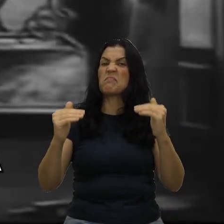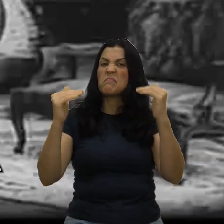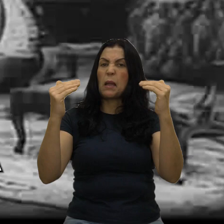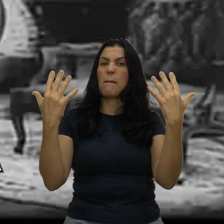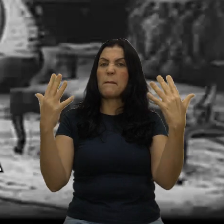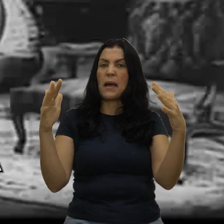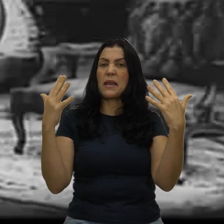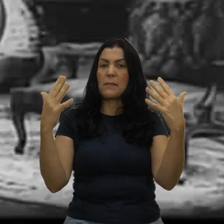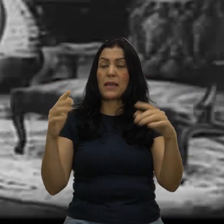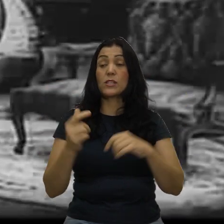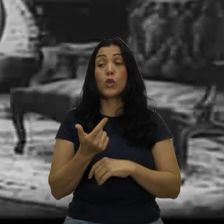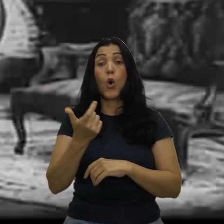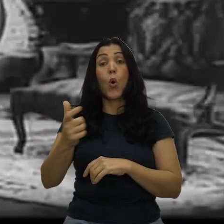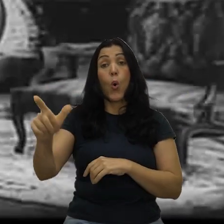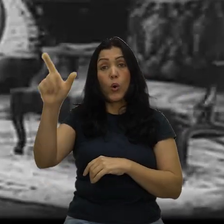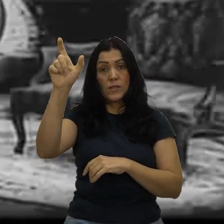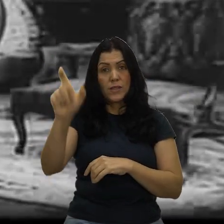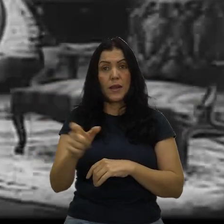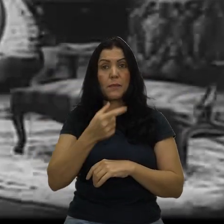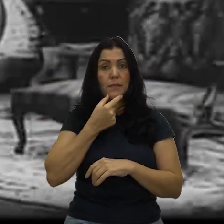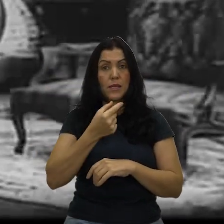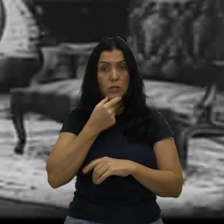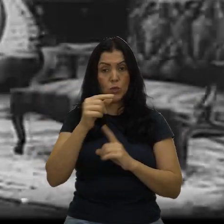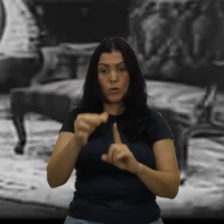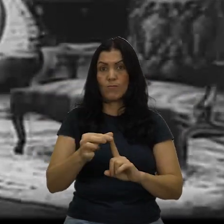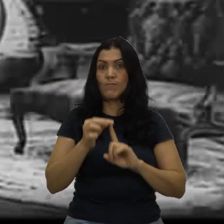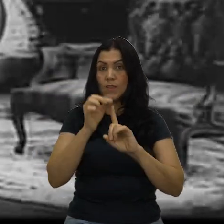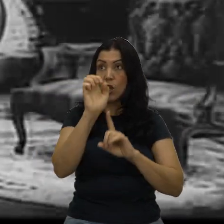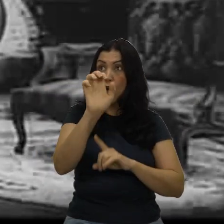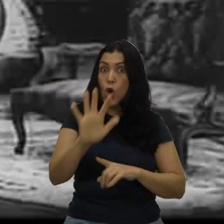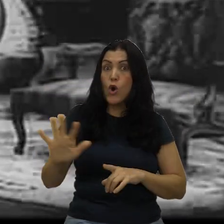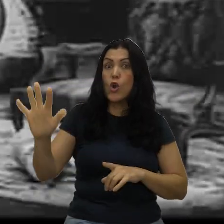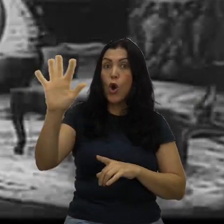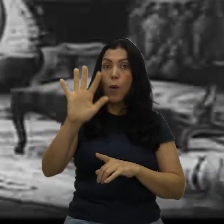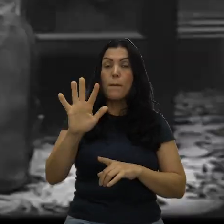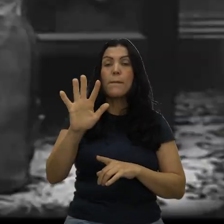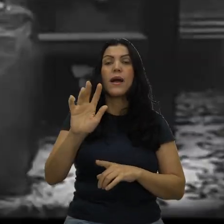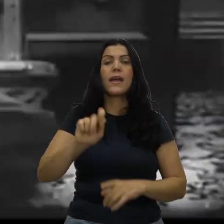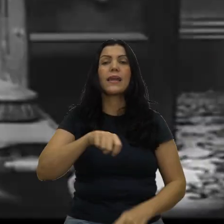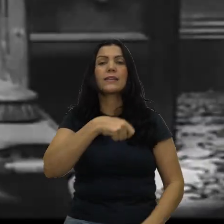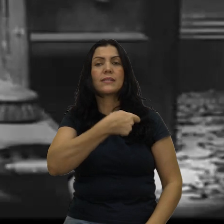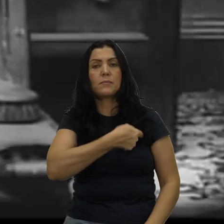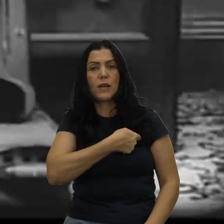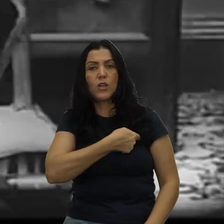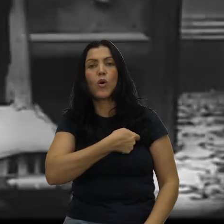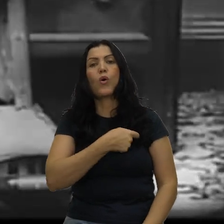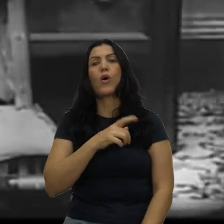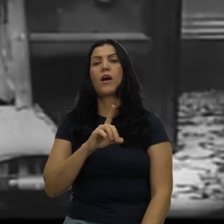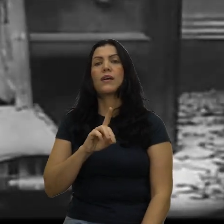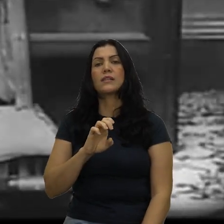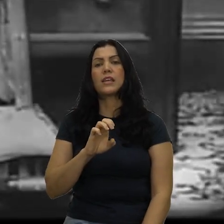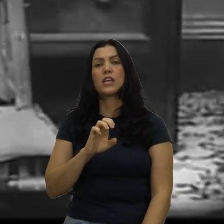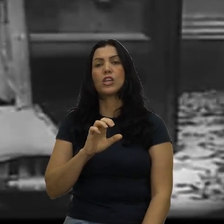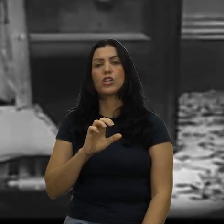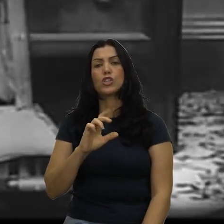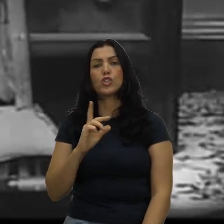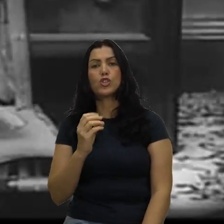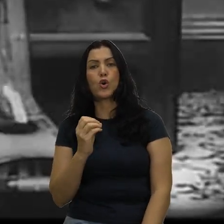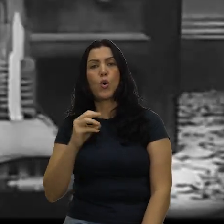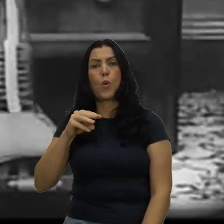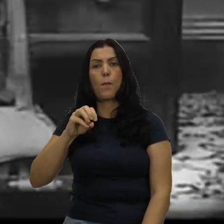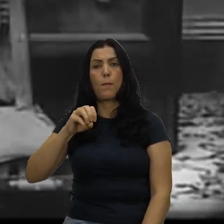igual. Outro cineasta que se destacou na Europa foi o espanhol Segundo de